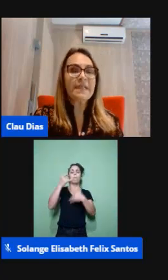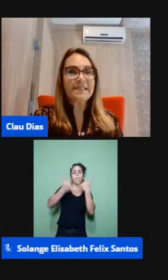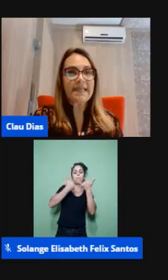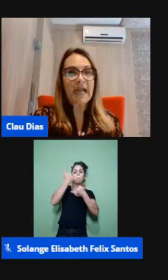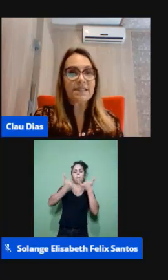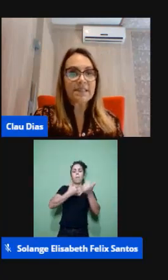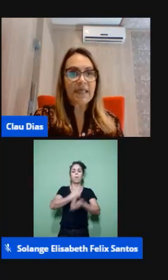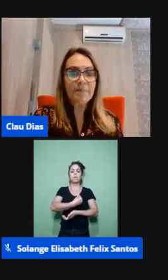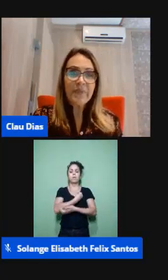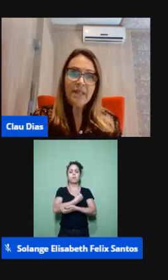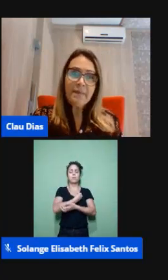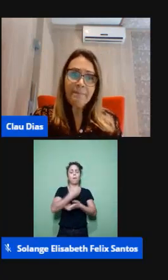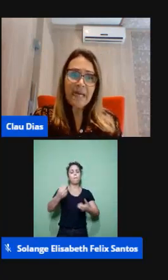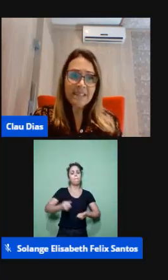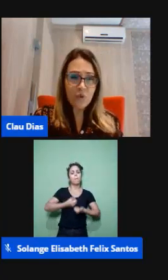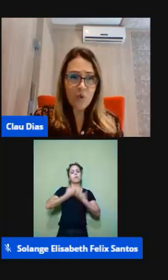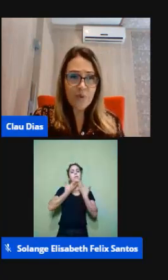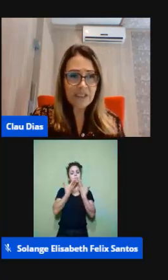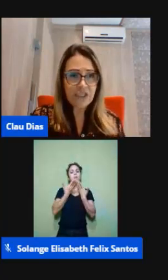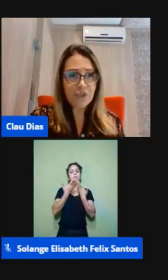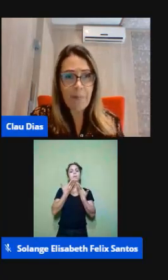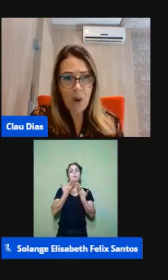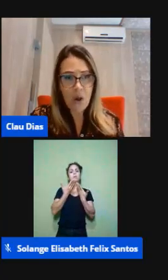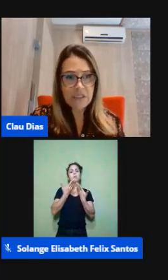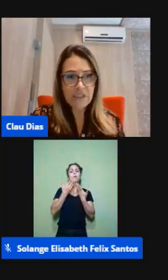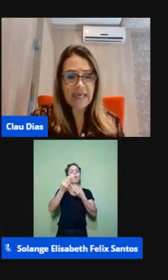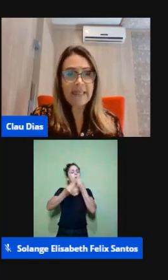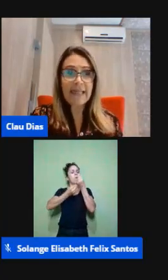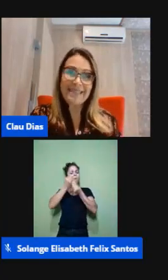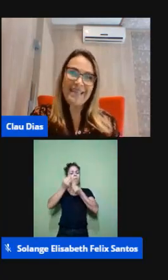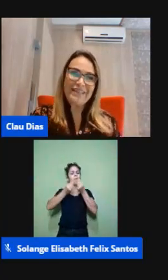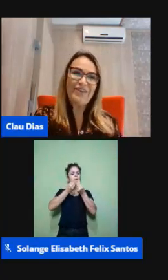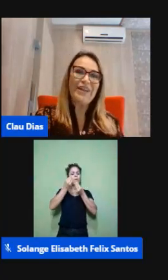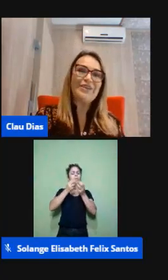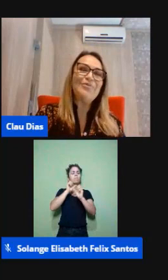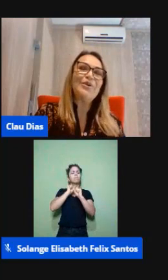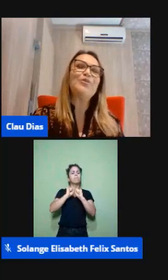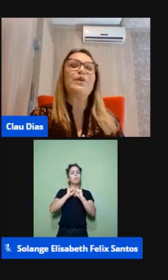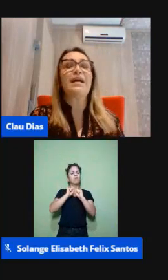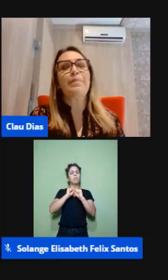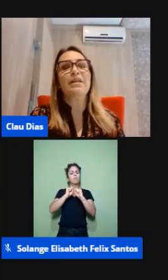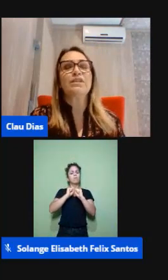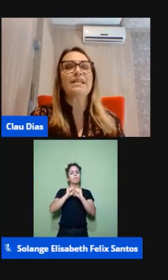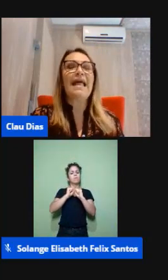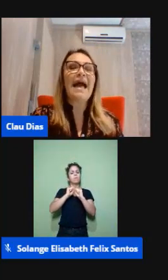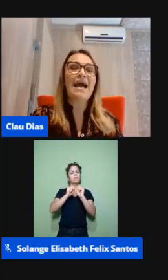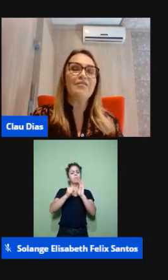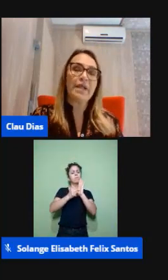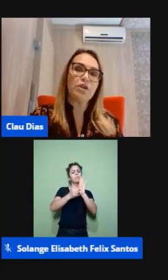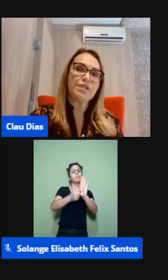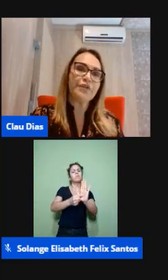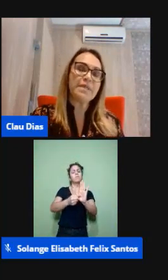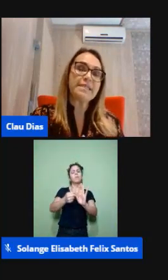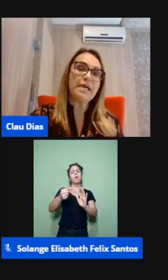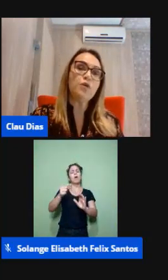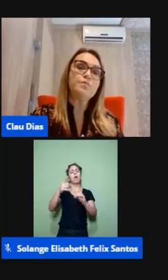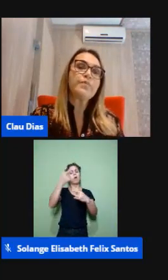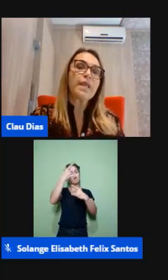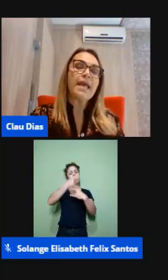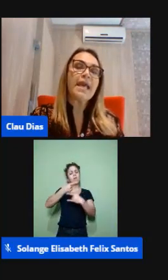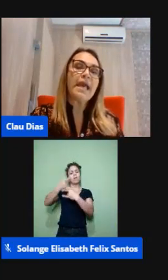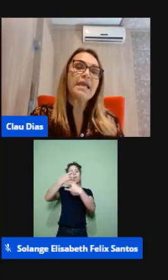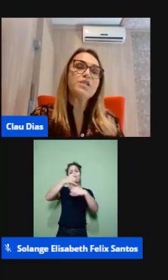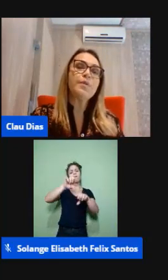e expressar-se, né? Mas como que a gente pode, né, trazendo agora aqui um pouquinho para a nossa live, para a nossa